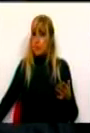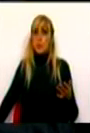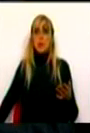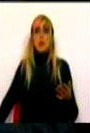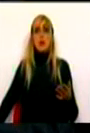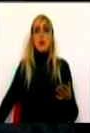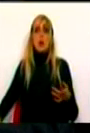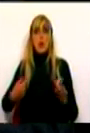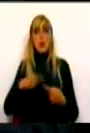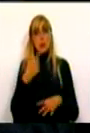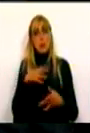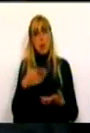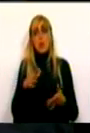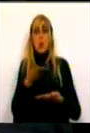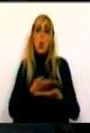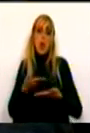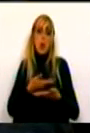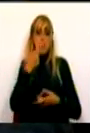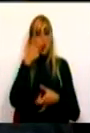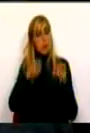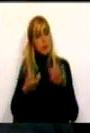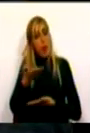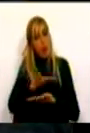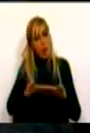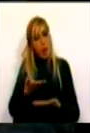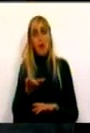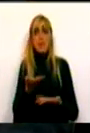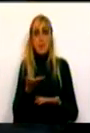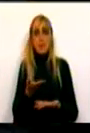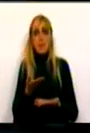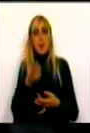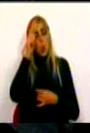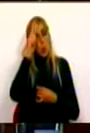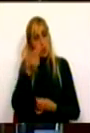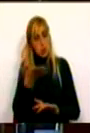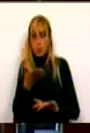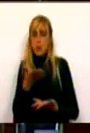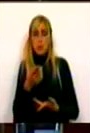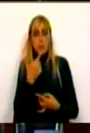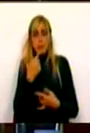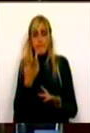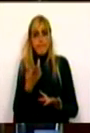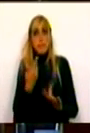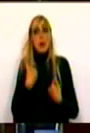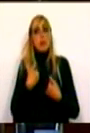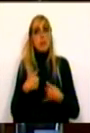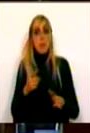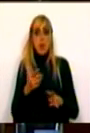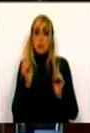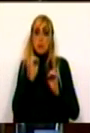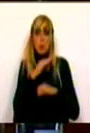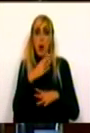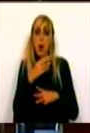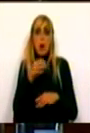consiga uma relação pessoal grande cordel errado e no respeito top imenso mas não tenho o